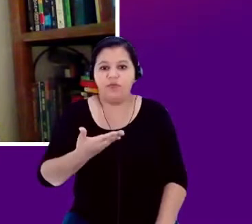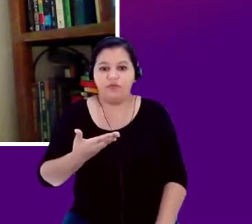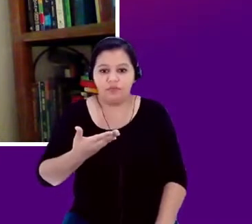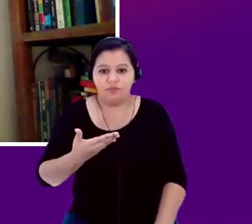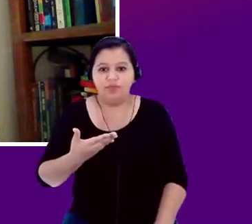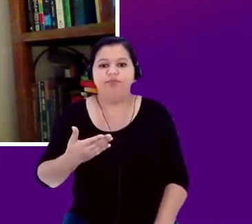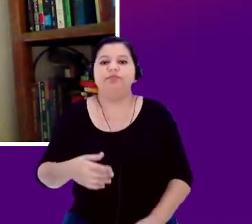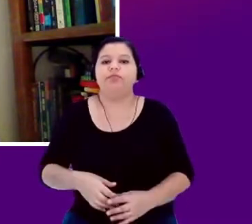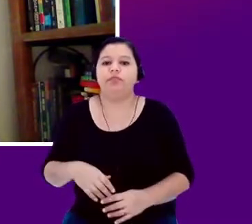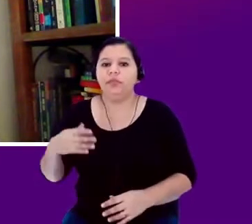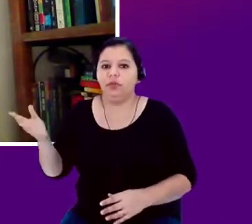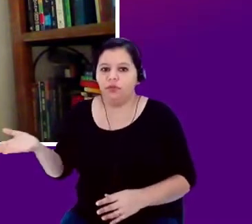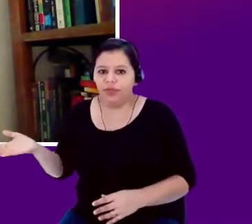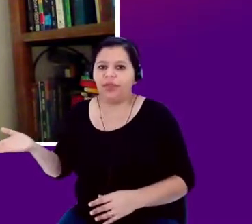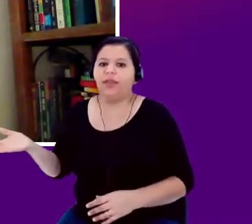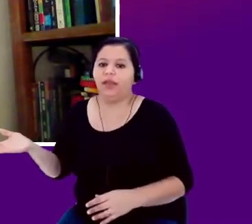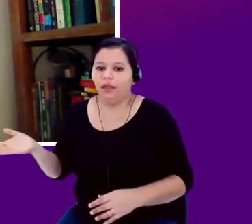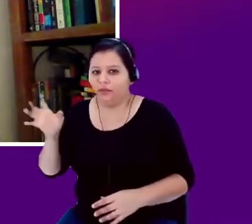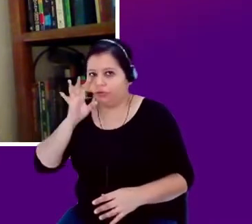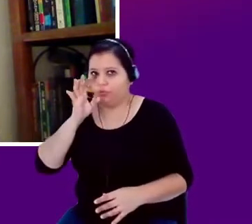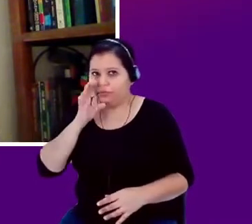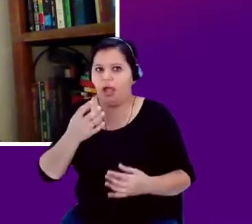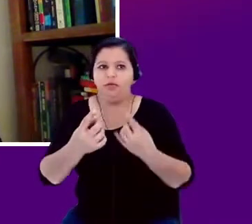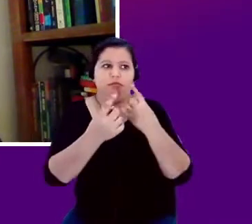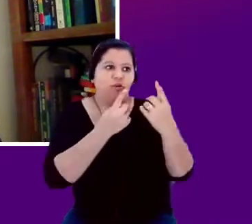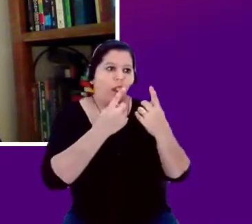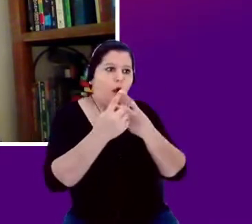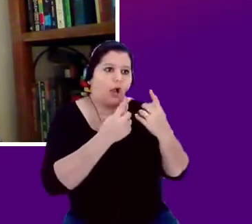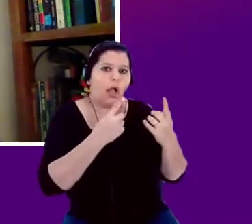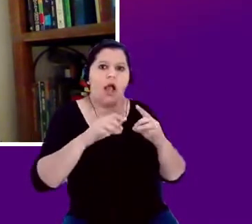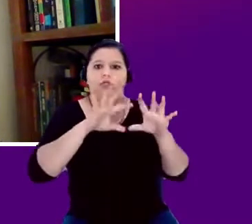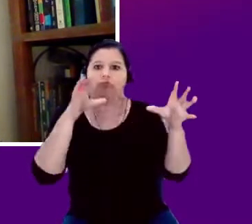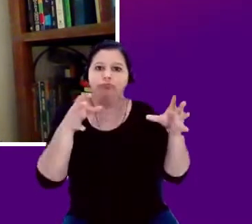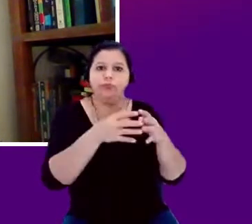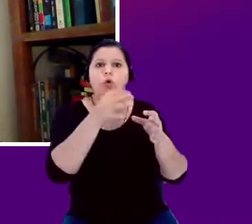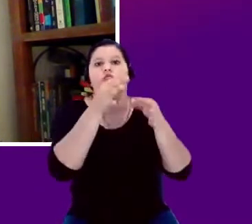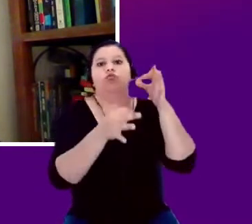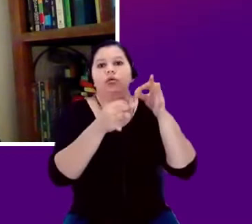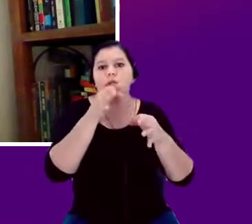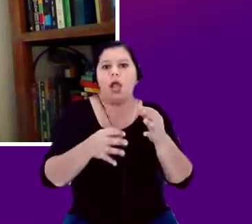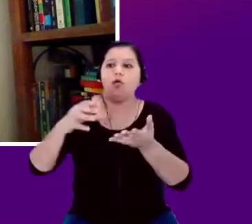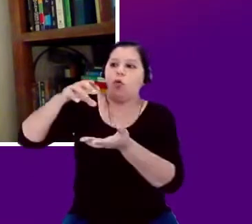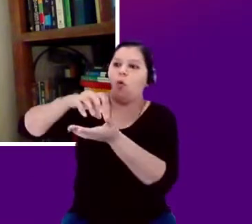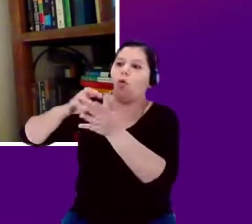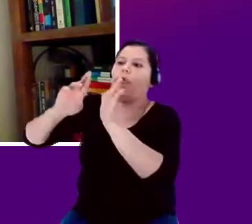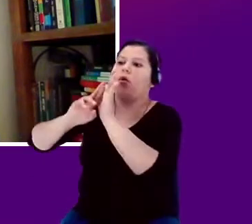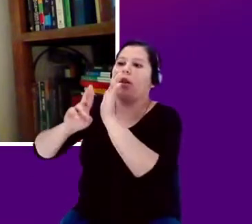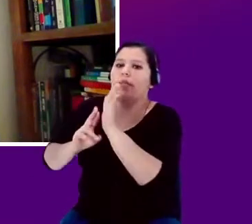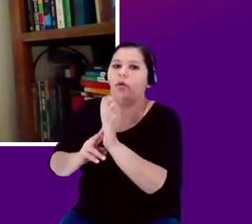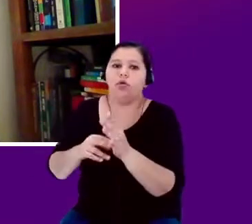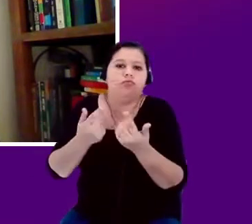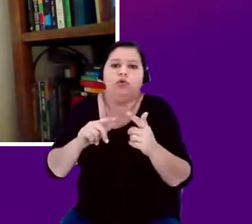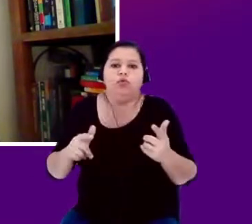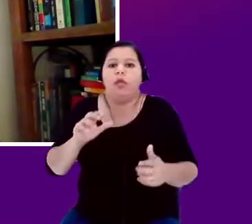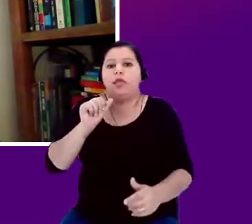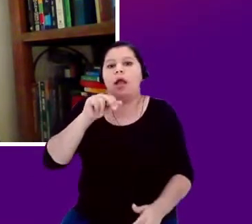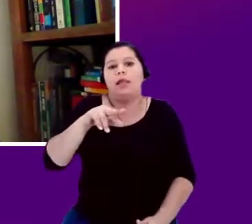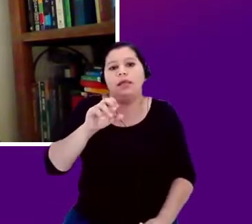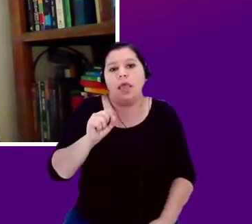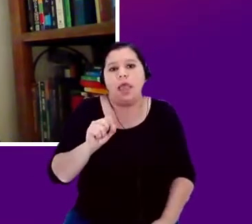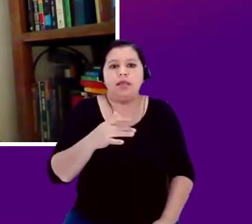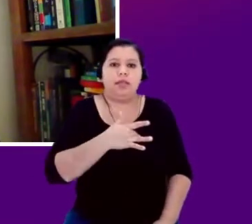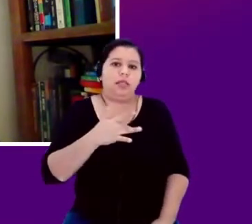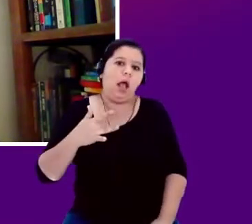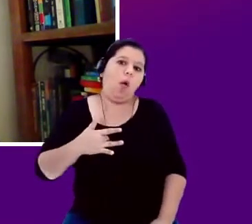oportunidade de dialogar com o judiciário, com o regulador do mercado de seguros. A gente não tem a ANS aqui, o caso de saúde suplementar